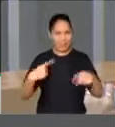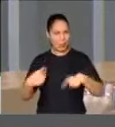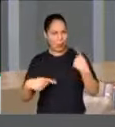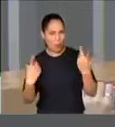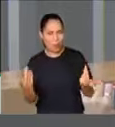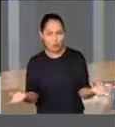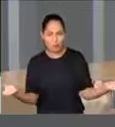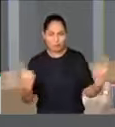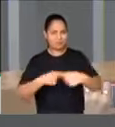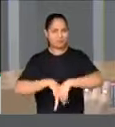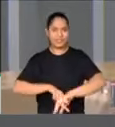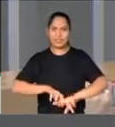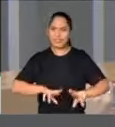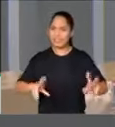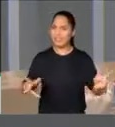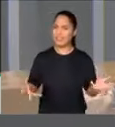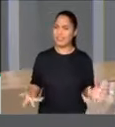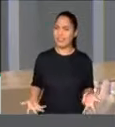isso?